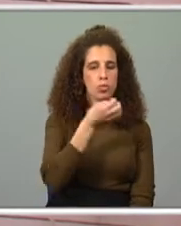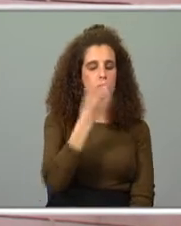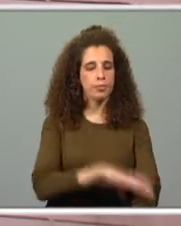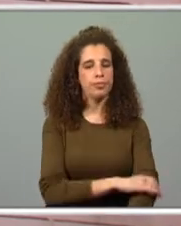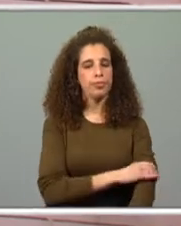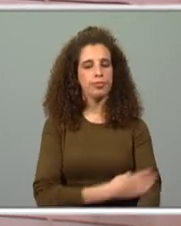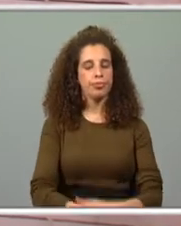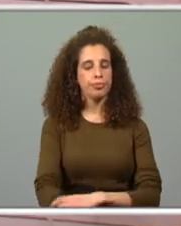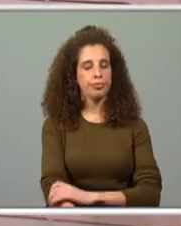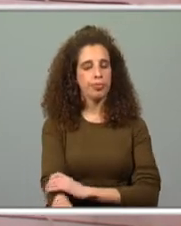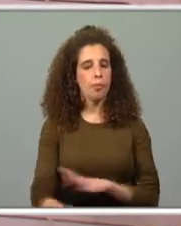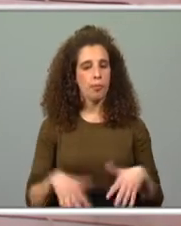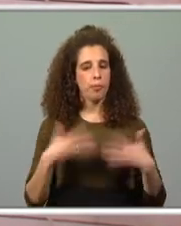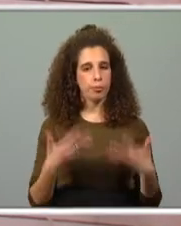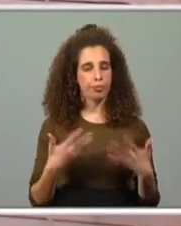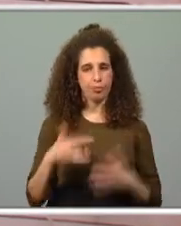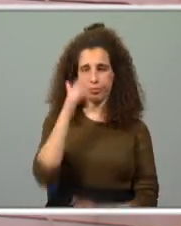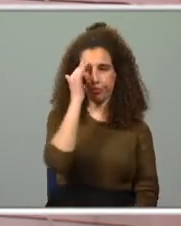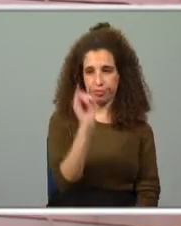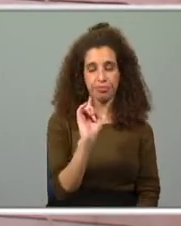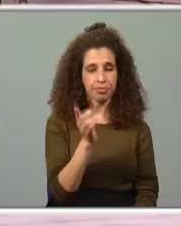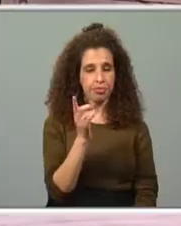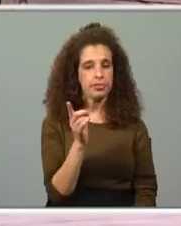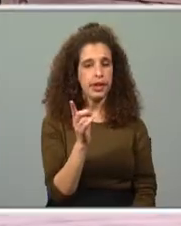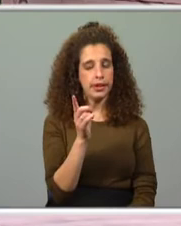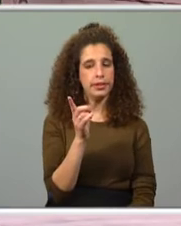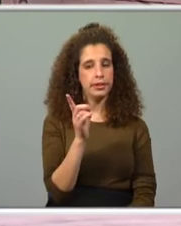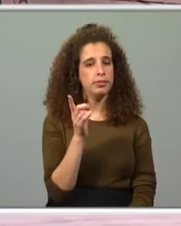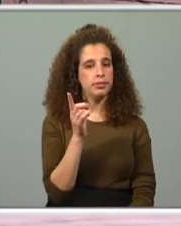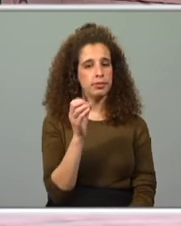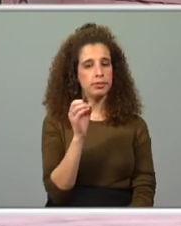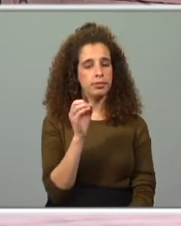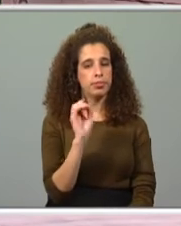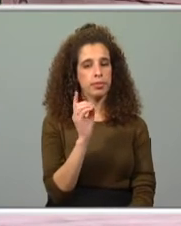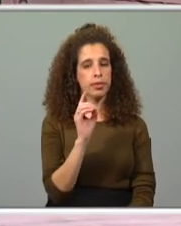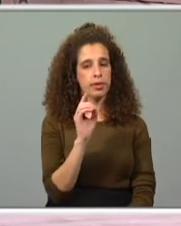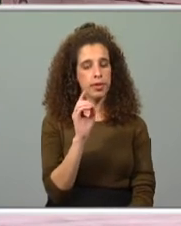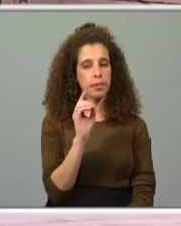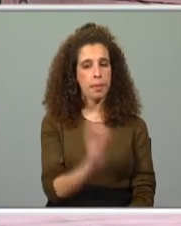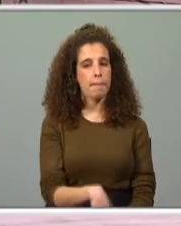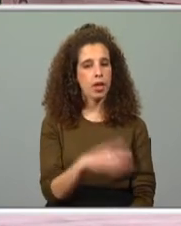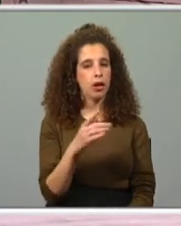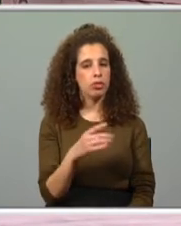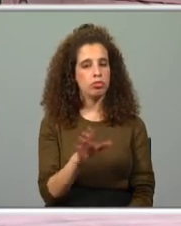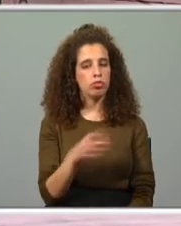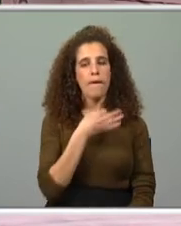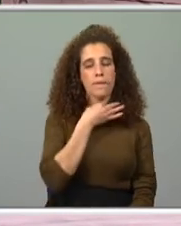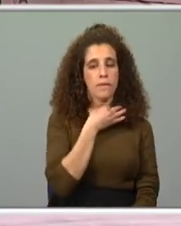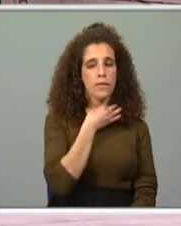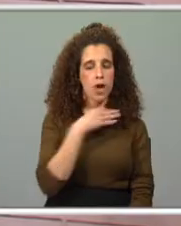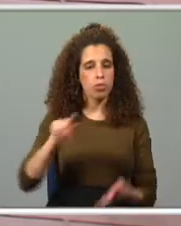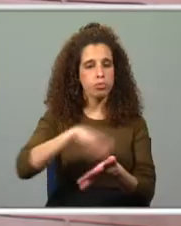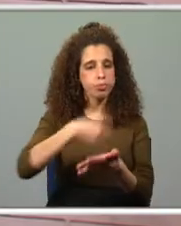E agora, para termos uma ideia, porque esta obra é uma ópera e a ópera é um espetáculo e uma forma musical